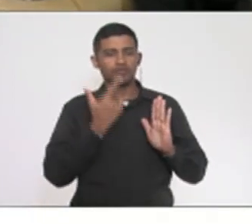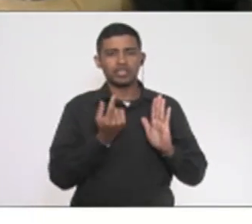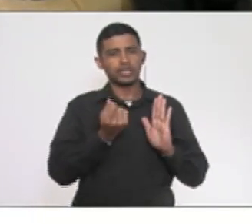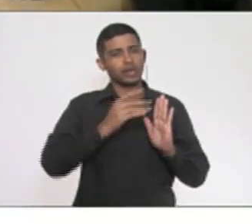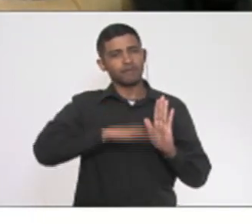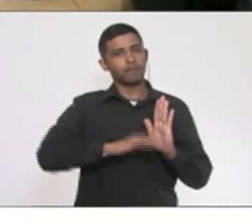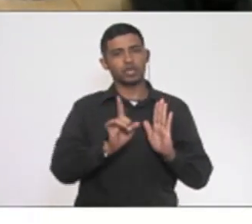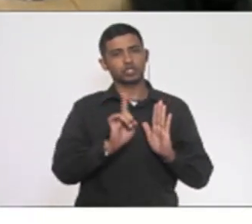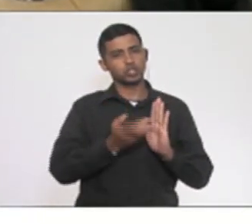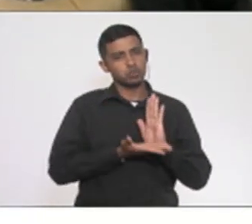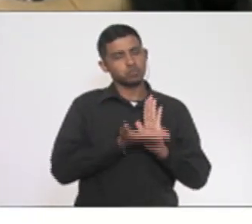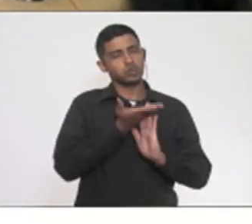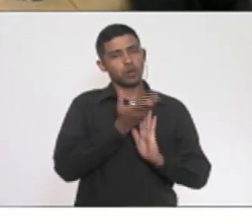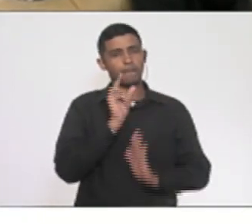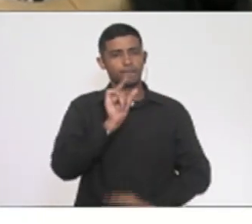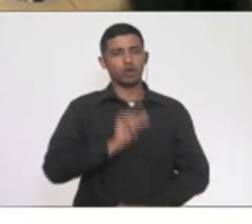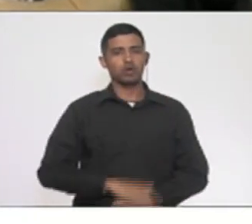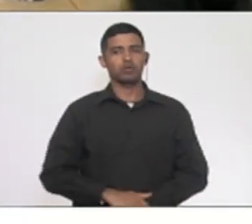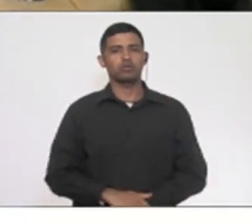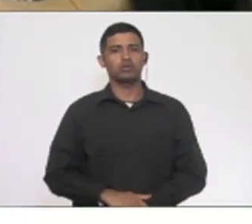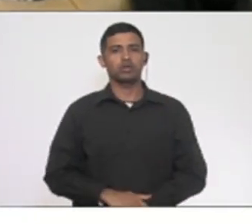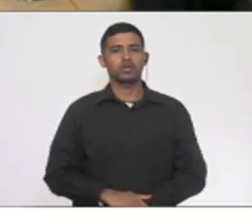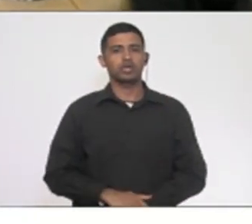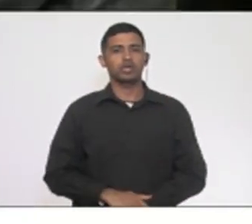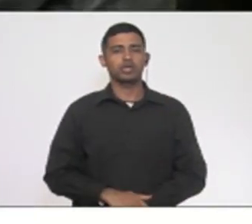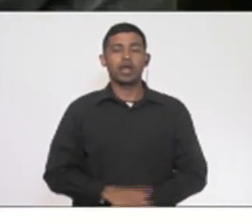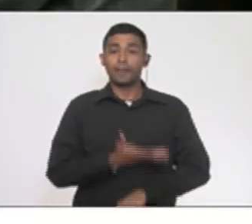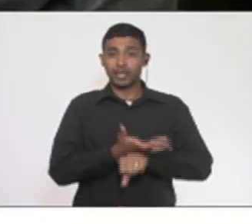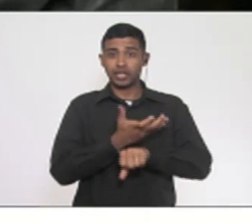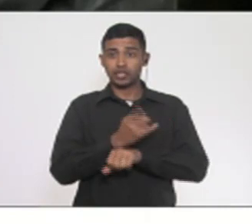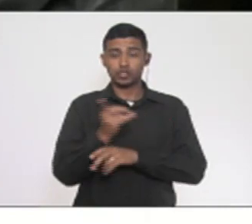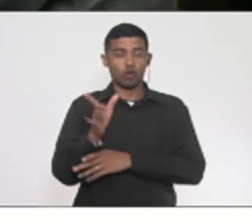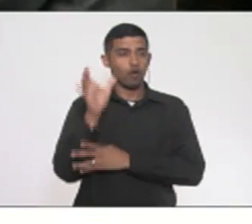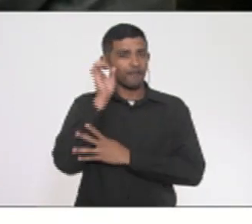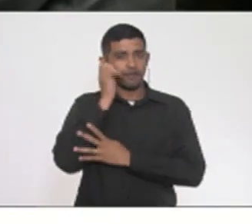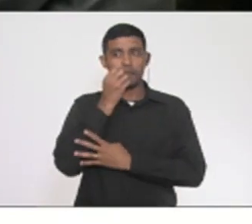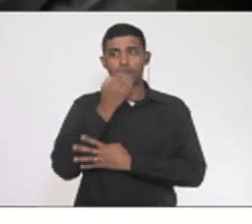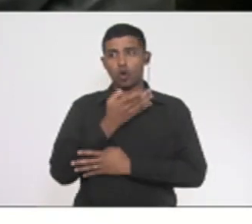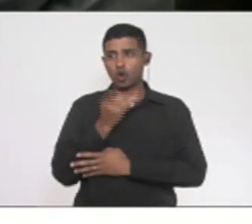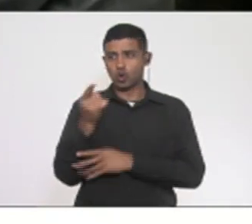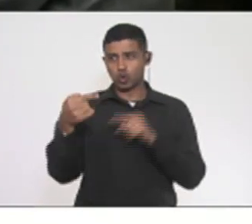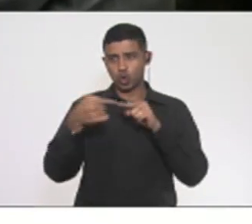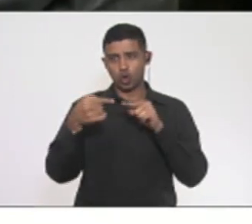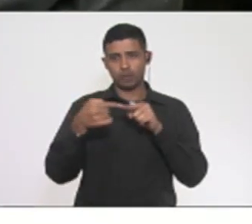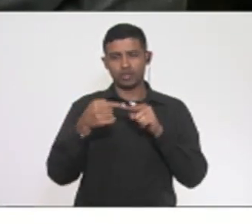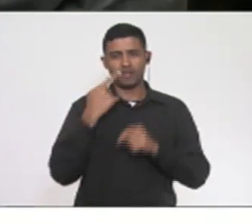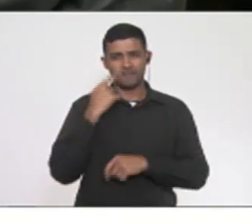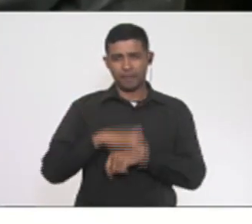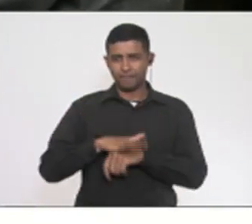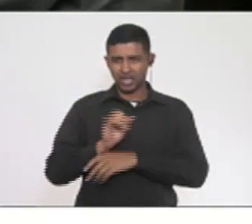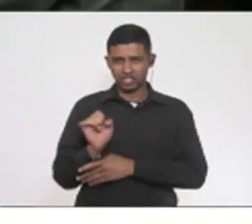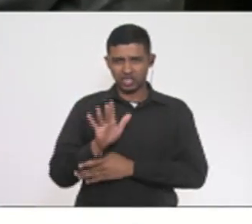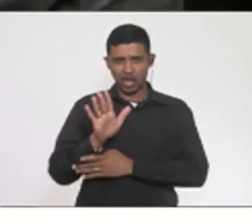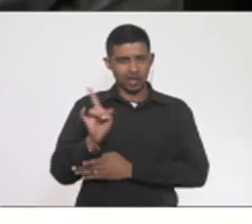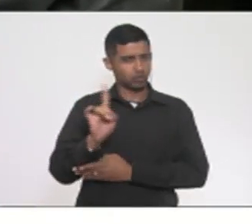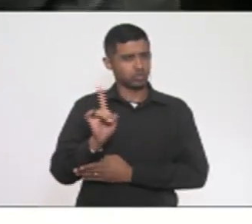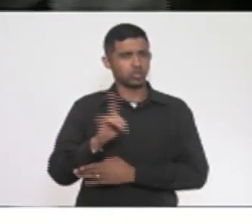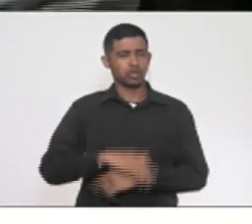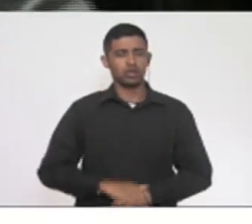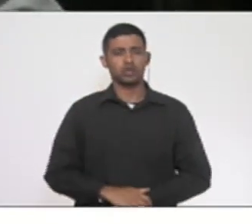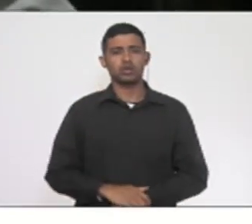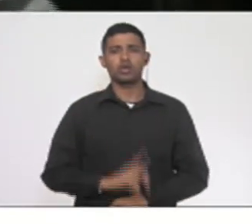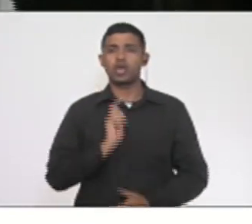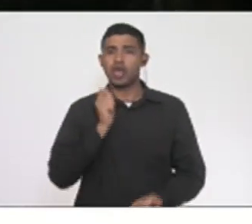assim, aumenta um pouco a tarifa. Na verdade, a matéria que o senhor viu foi justamente isso. Porque não é porque é mais caro, não é mais caro. Ele paga